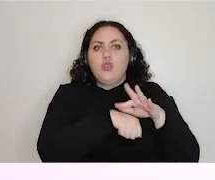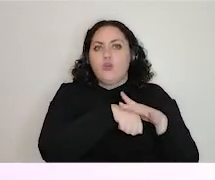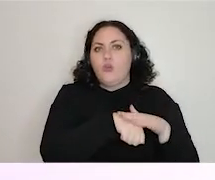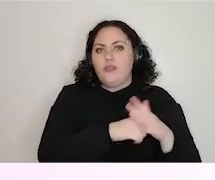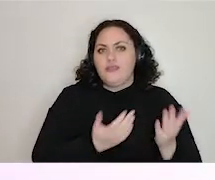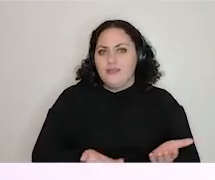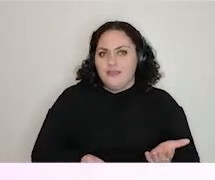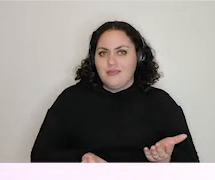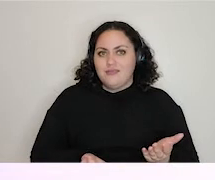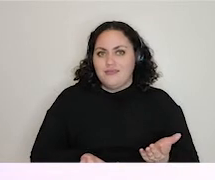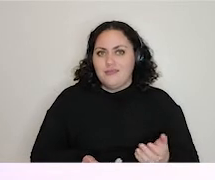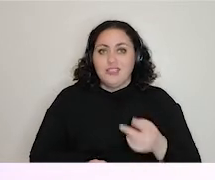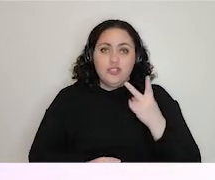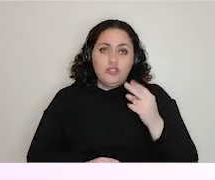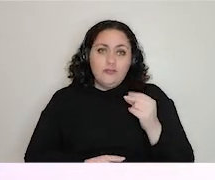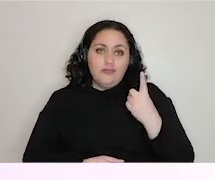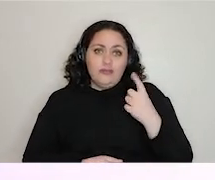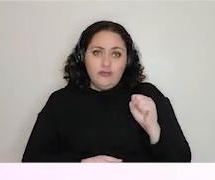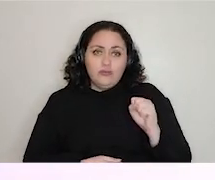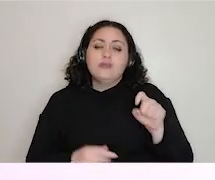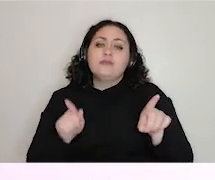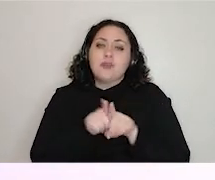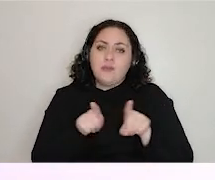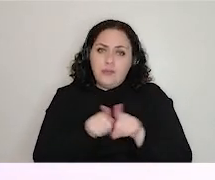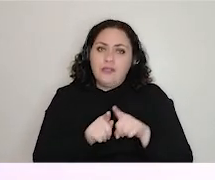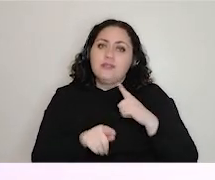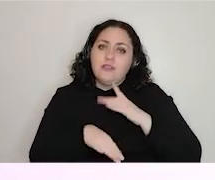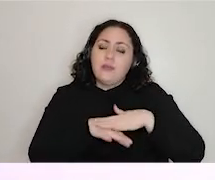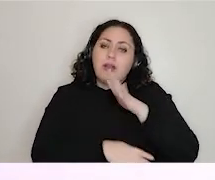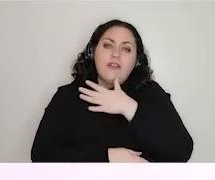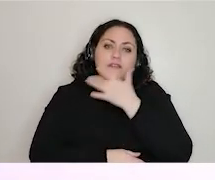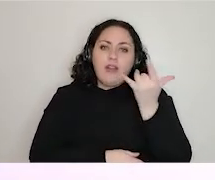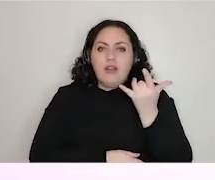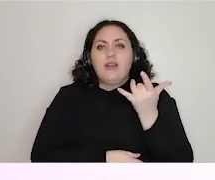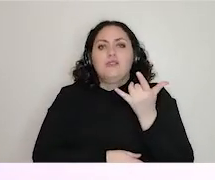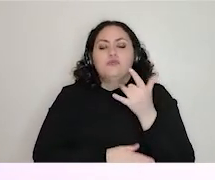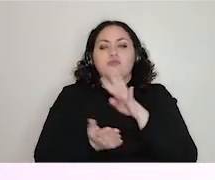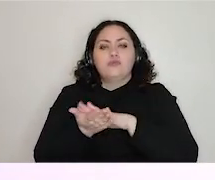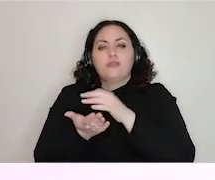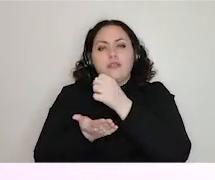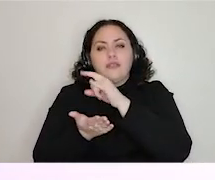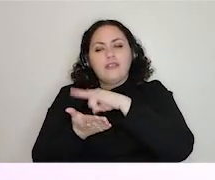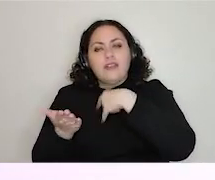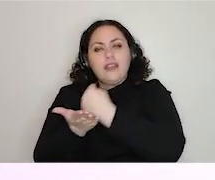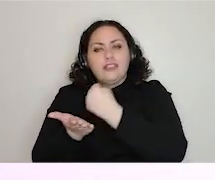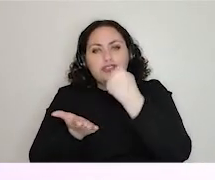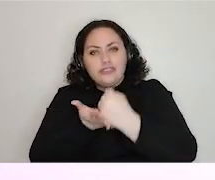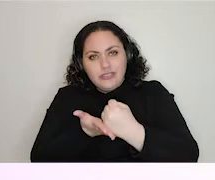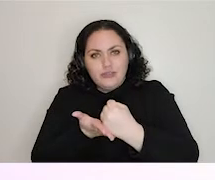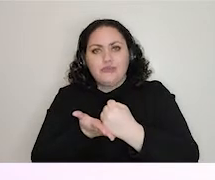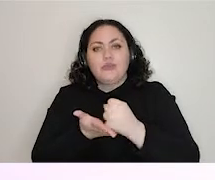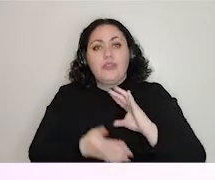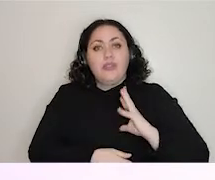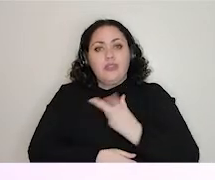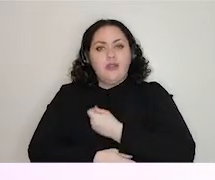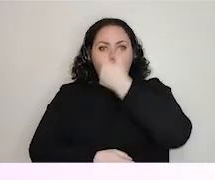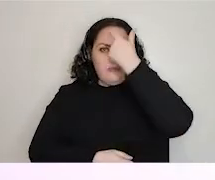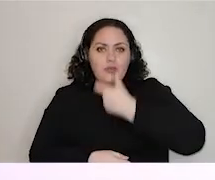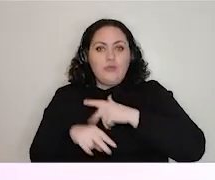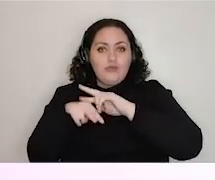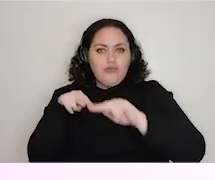Em 2018 também a gente teve facilitação para retificação no registro civil de pessoas trans, né, e do